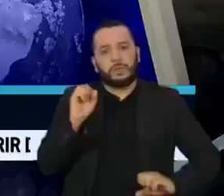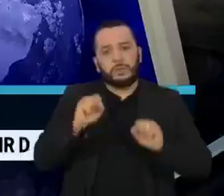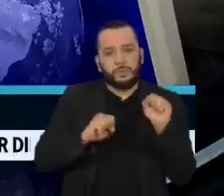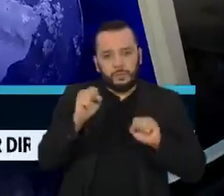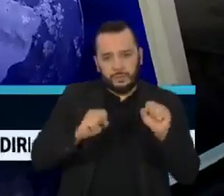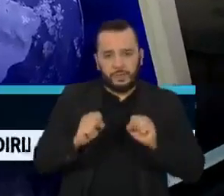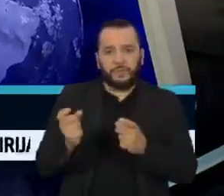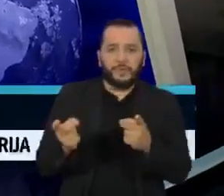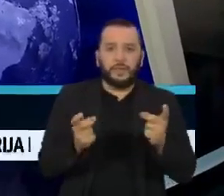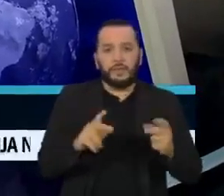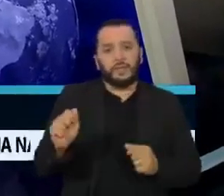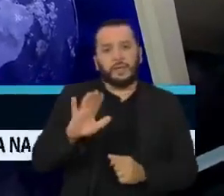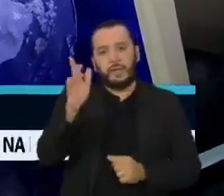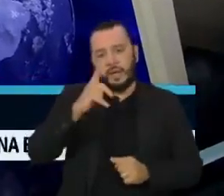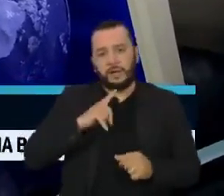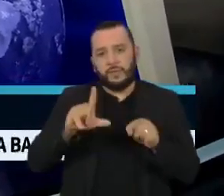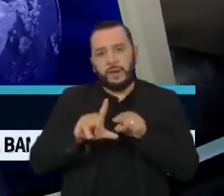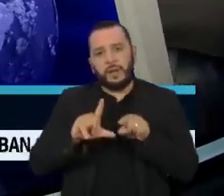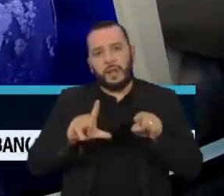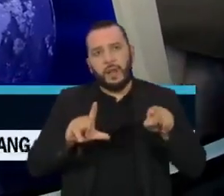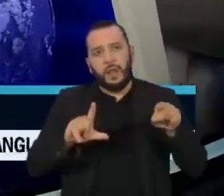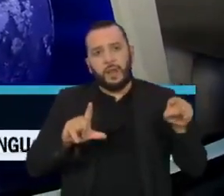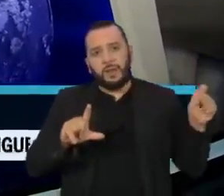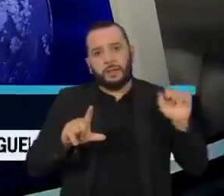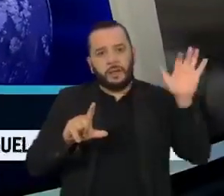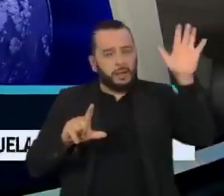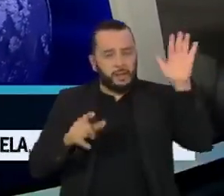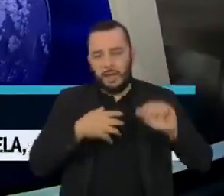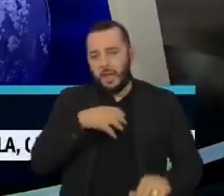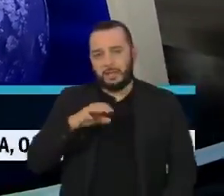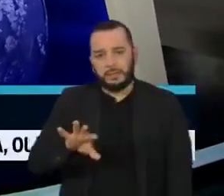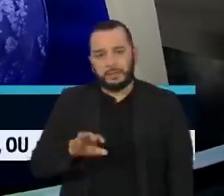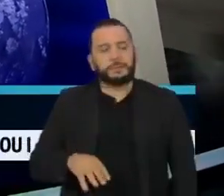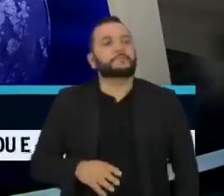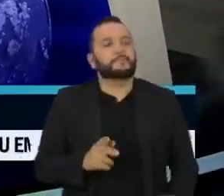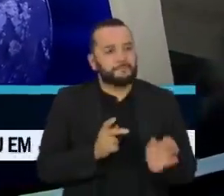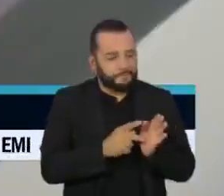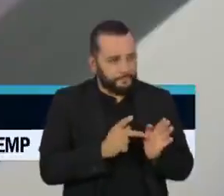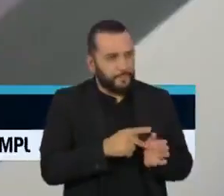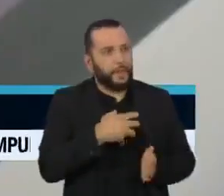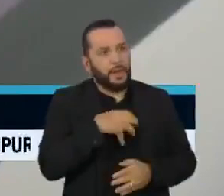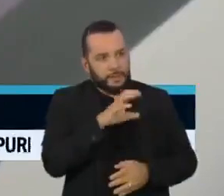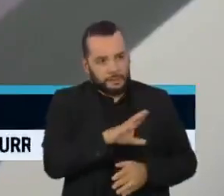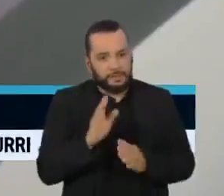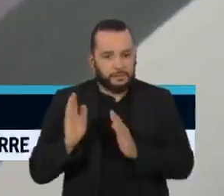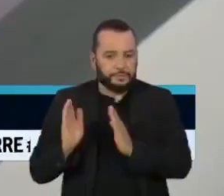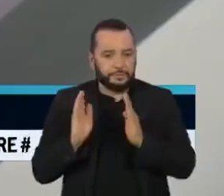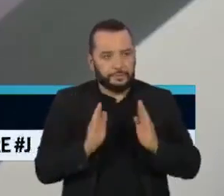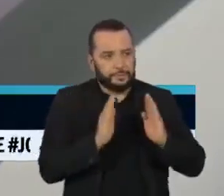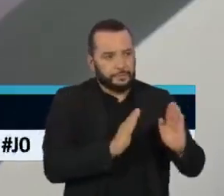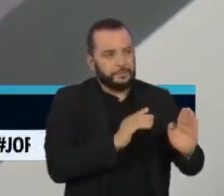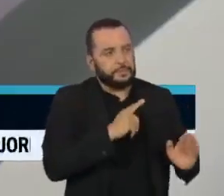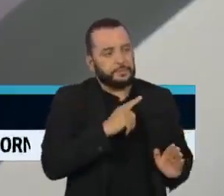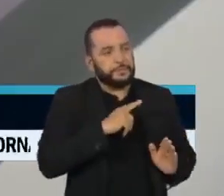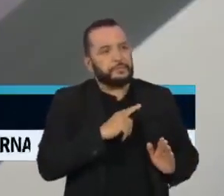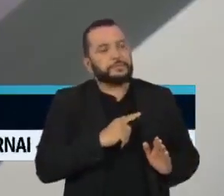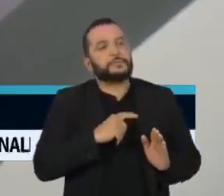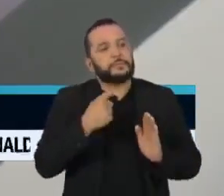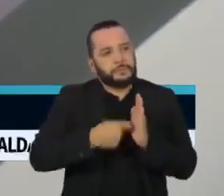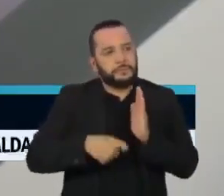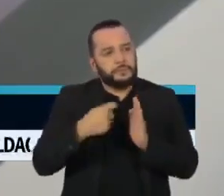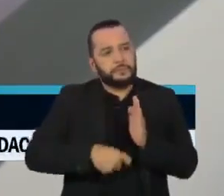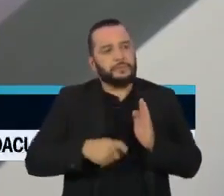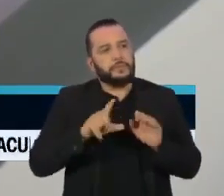preços e que vai acabar gerando inflação. É um ciclo infernal. É infernal. Nós estamos com uma taxa de inflação de